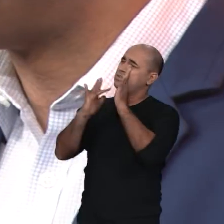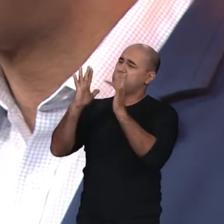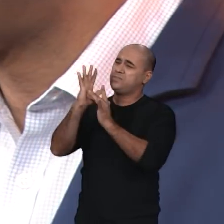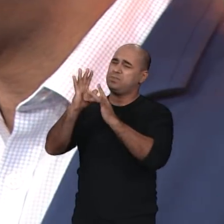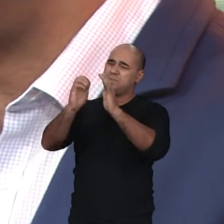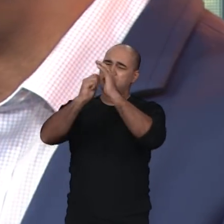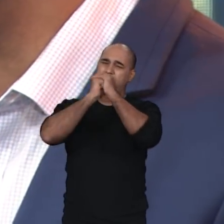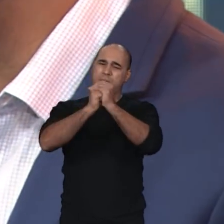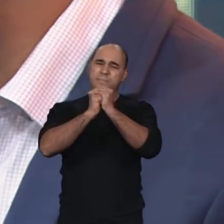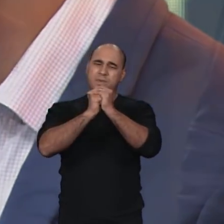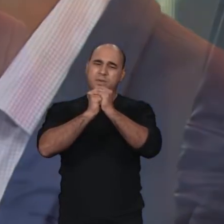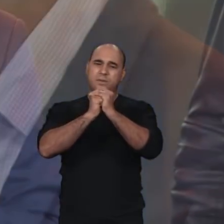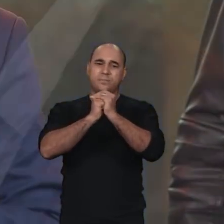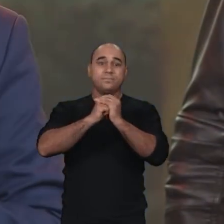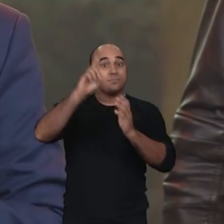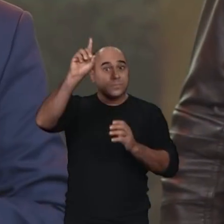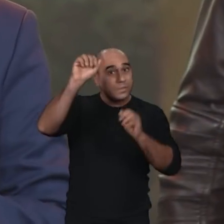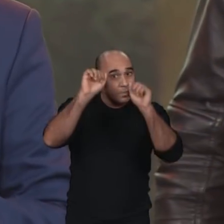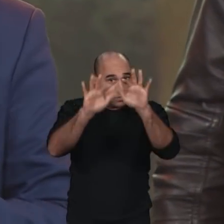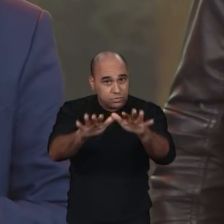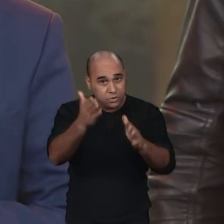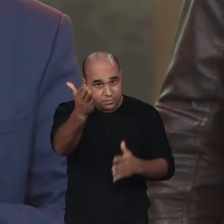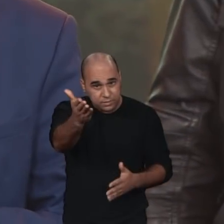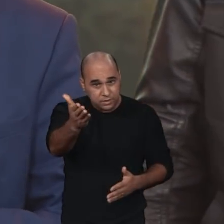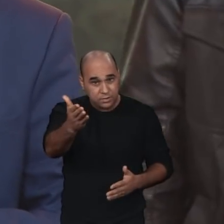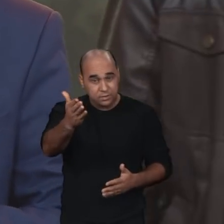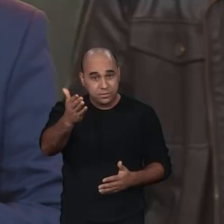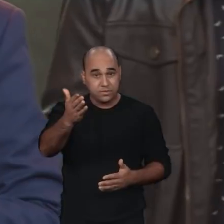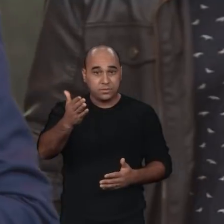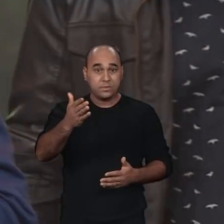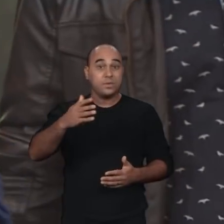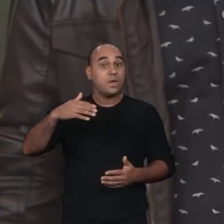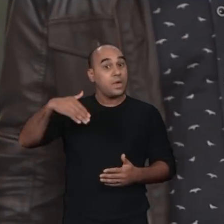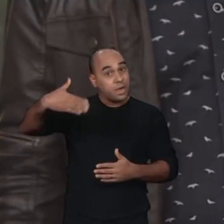Amém. Que Deus abençoe vocês. Daqui a pouquinho eu entro